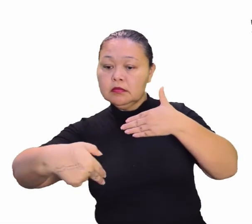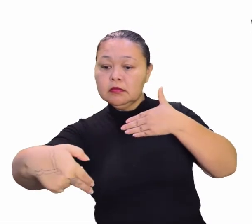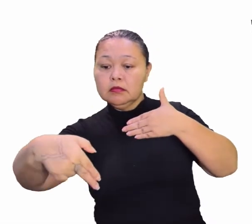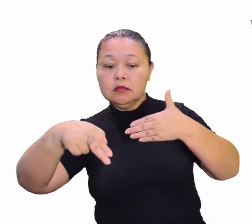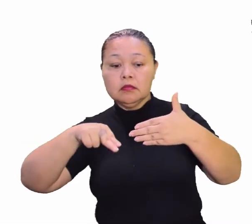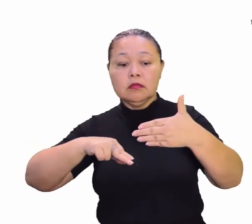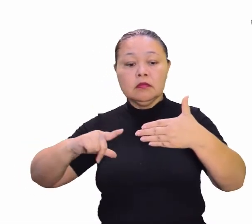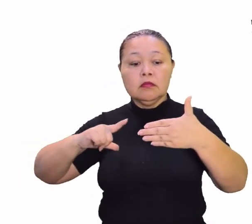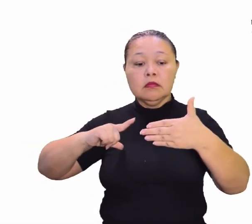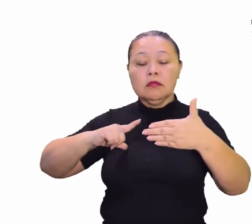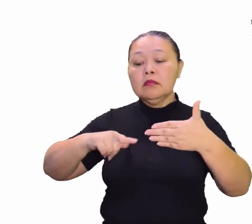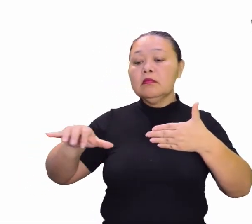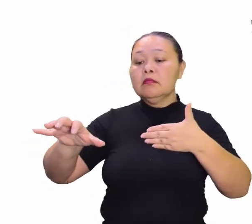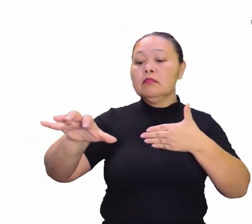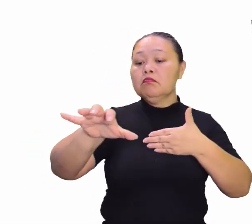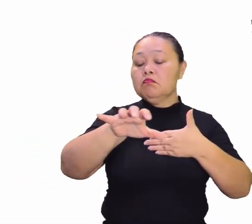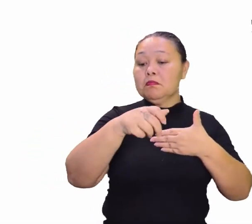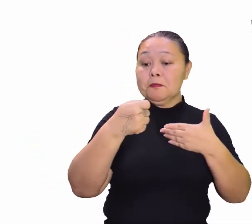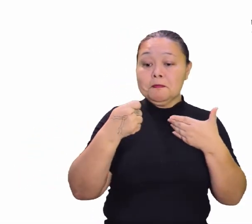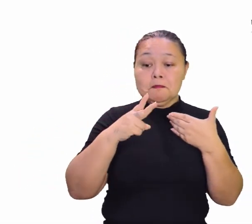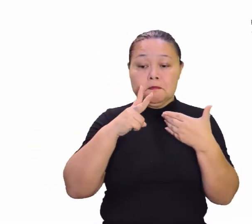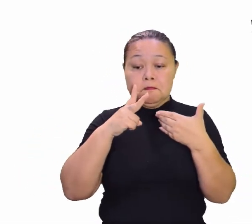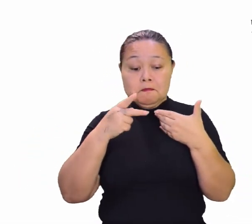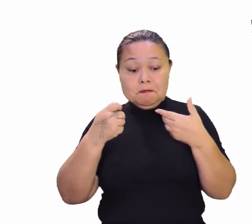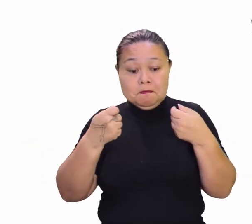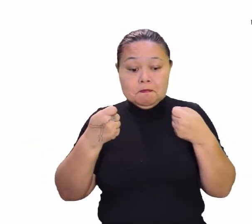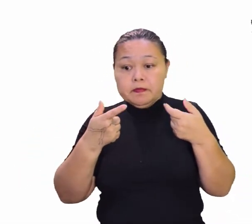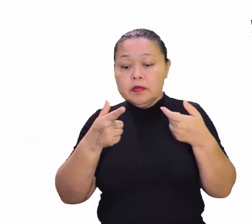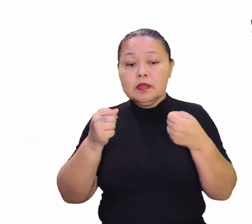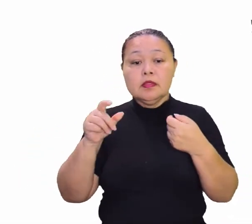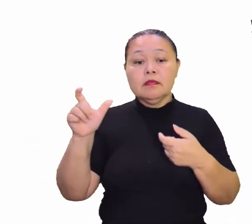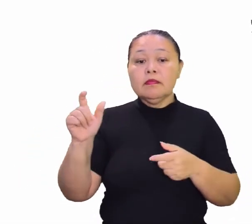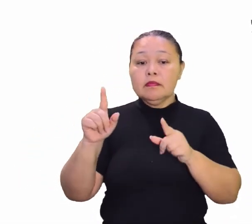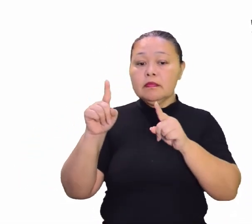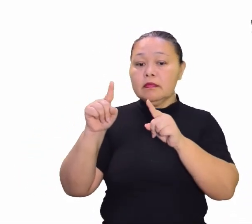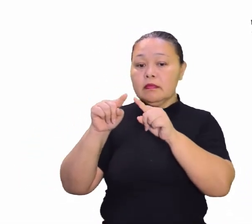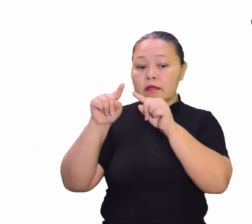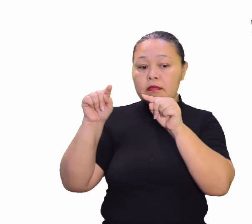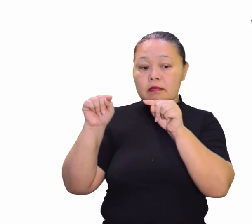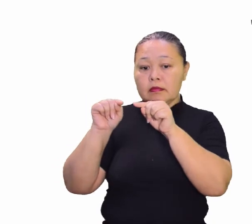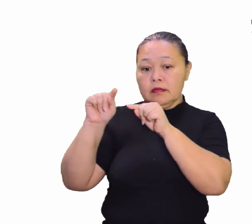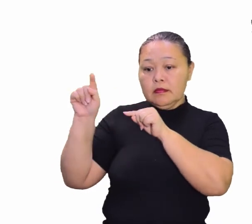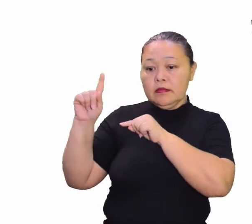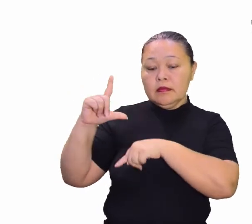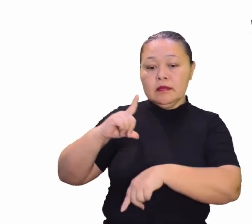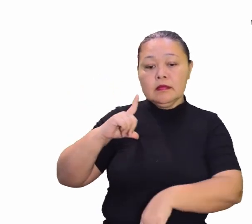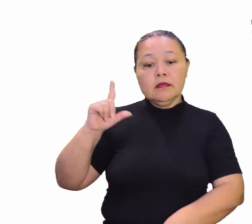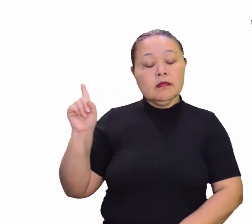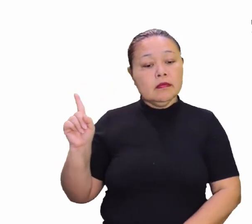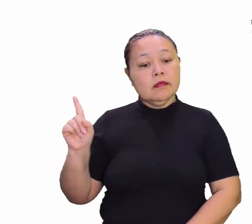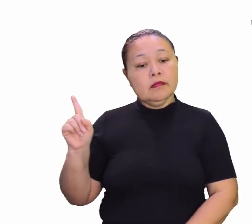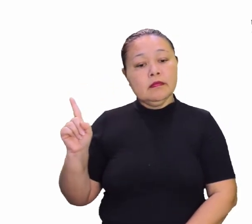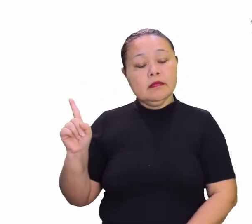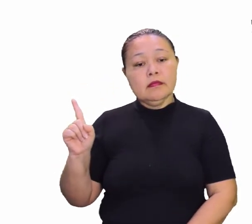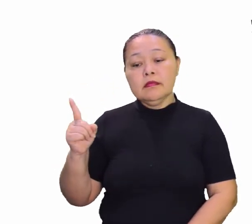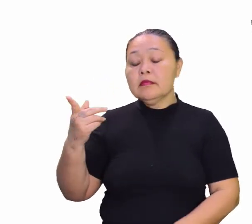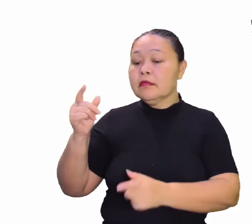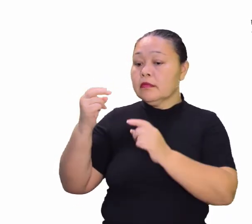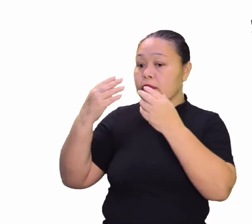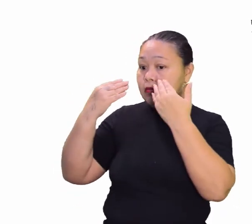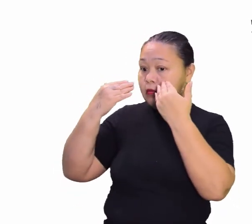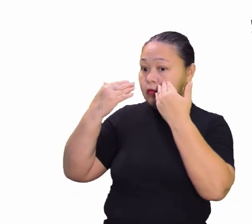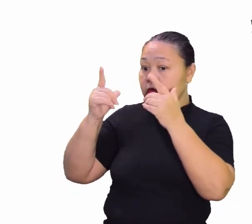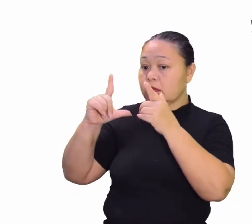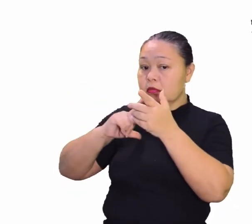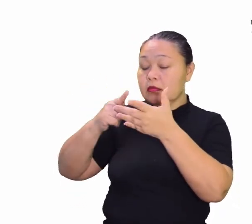regiões mais tensas, que são esses quadradinhos aí. Beleza? Então, galera, preste atenção aí